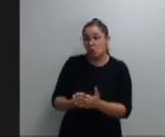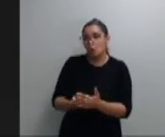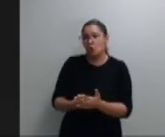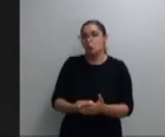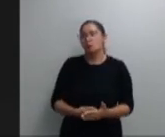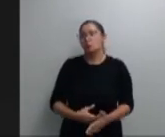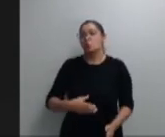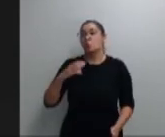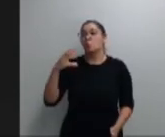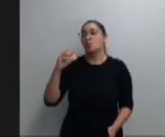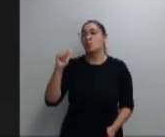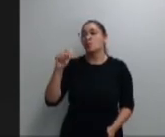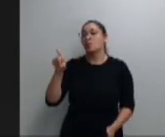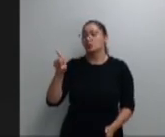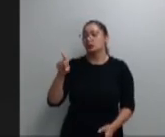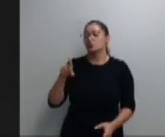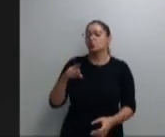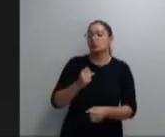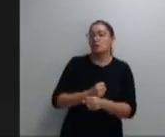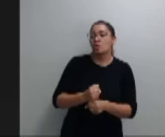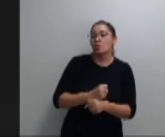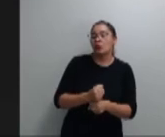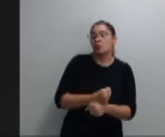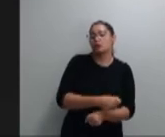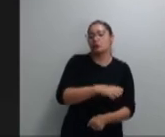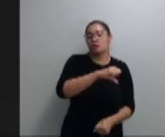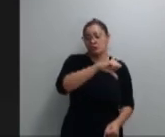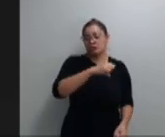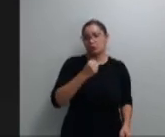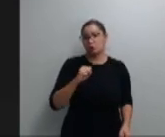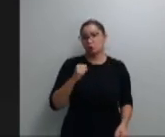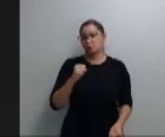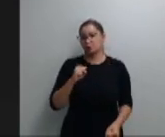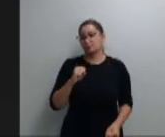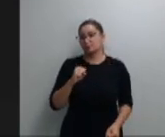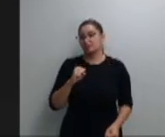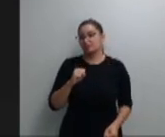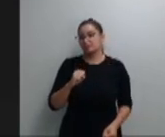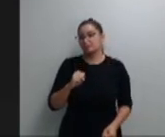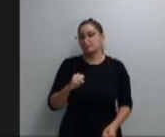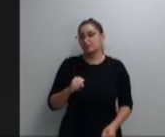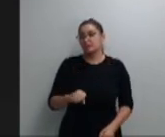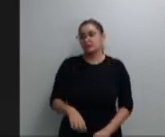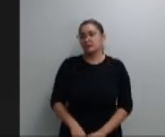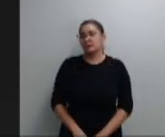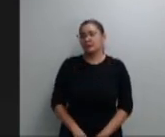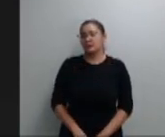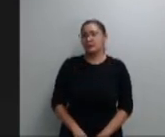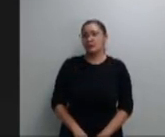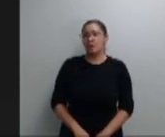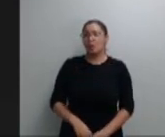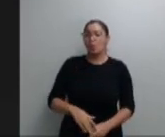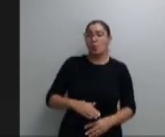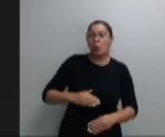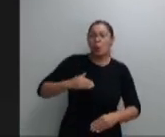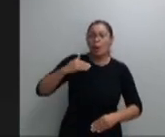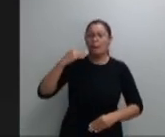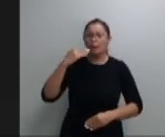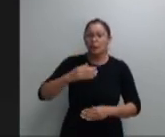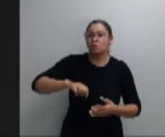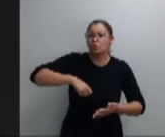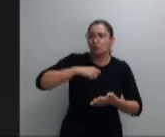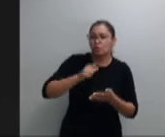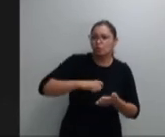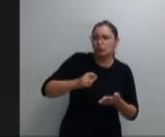15 de 98 que fixa como termo inicial da realização da operação de concentração o momento da assinatura do primeiro